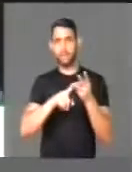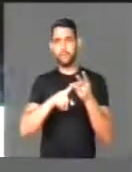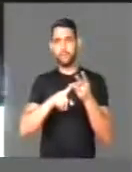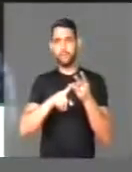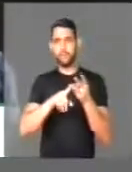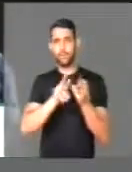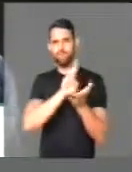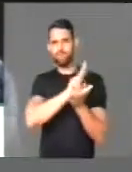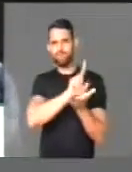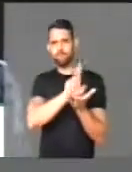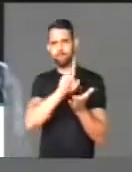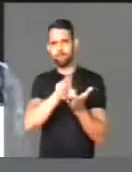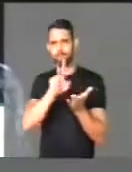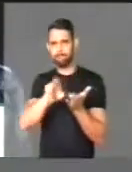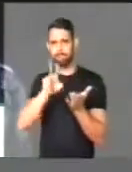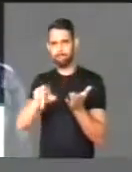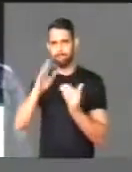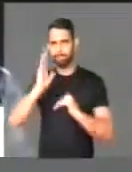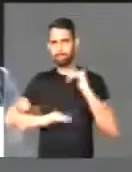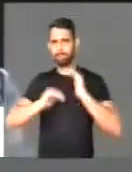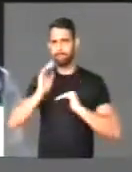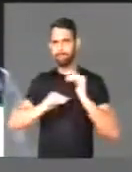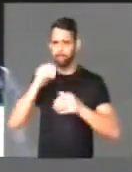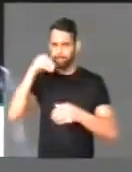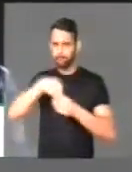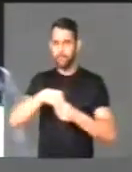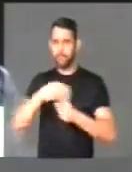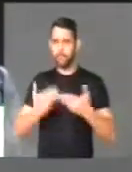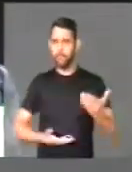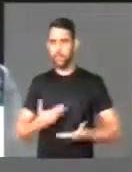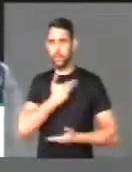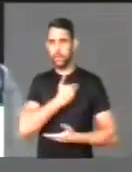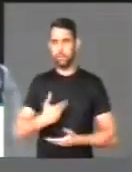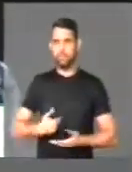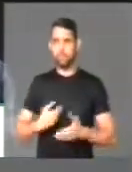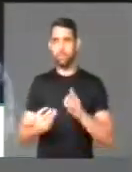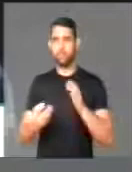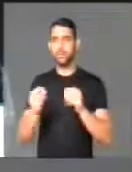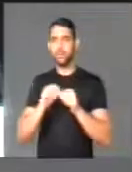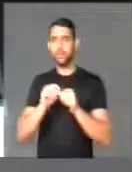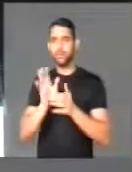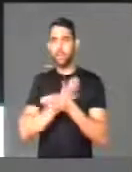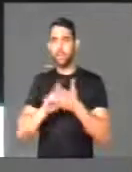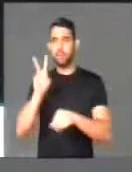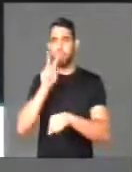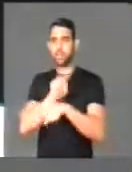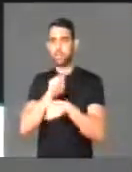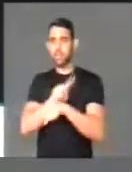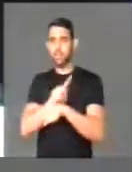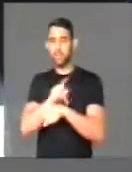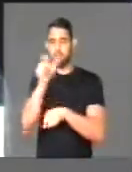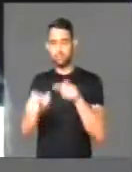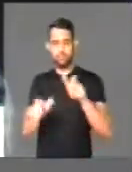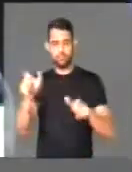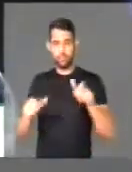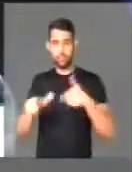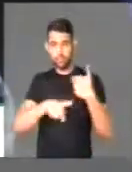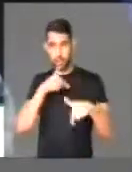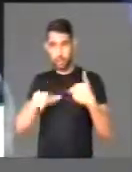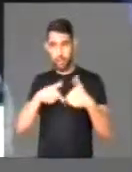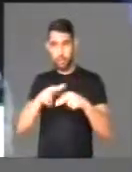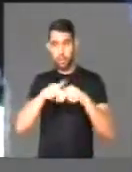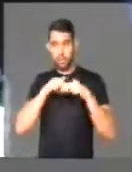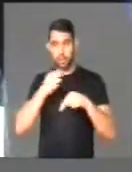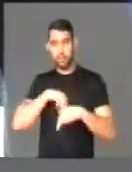de um conjunto de servidores que estão cada vez mais desprotegidos de sua atividade. Por isso que